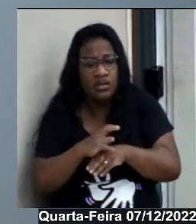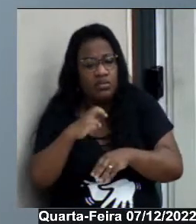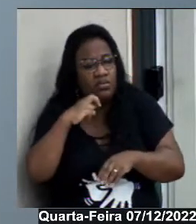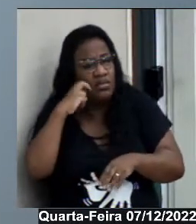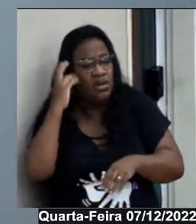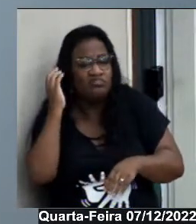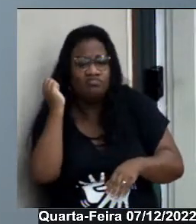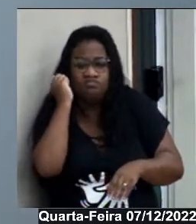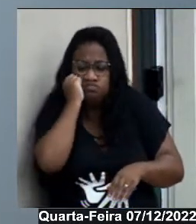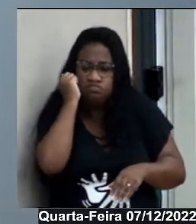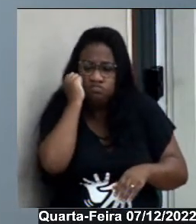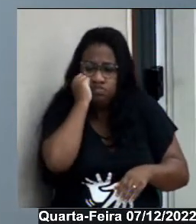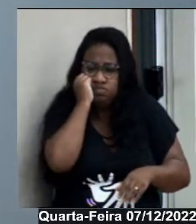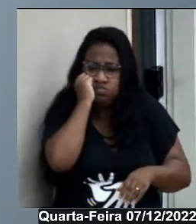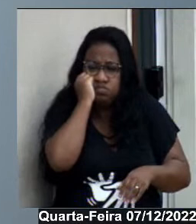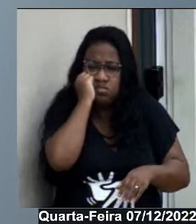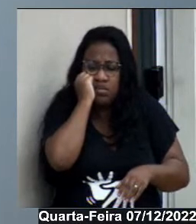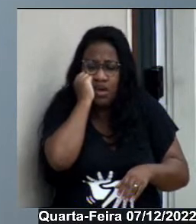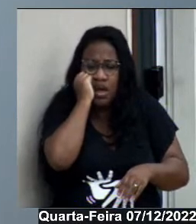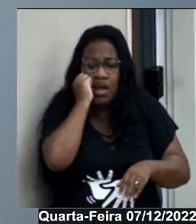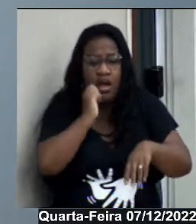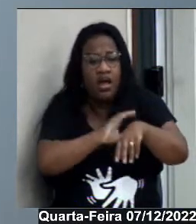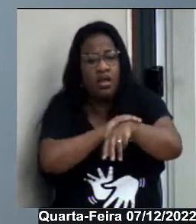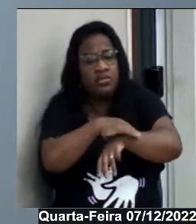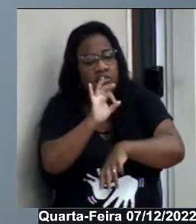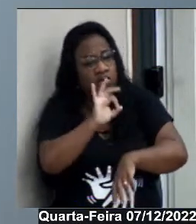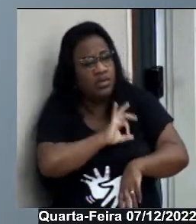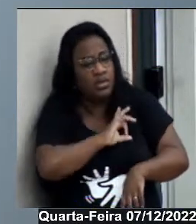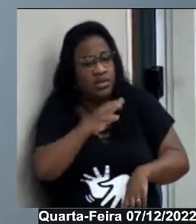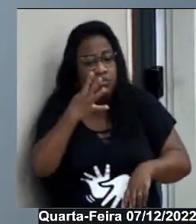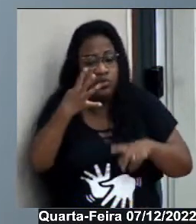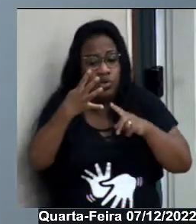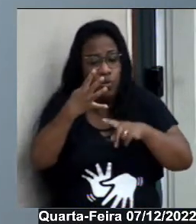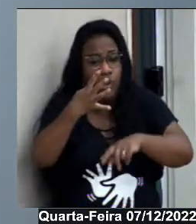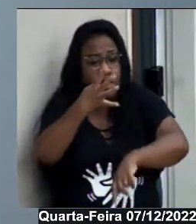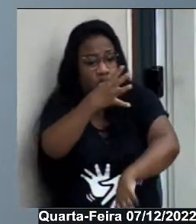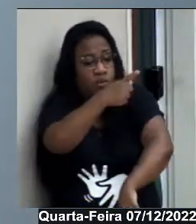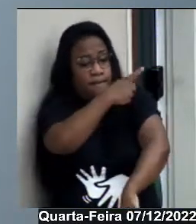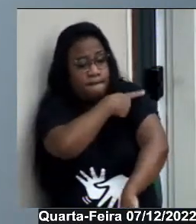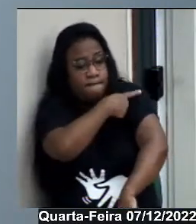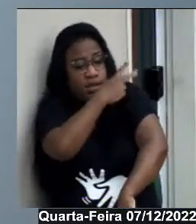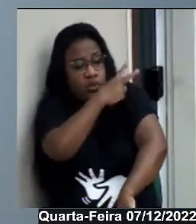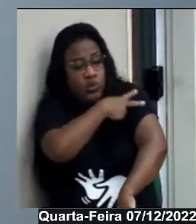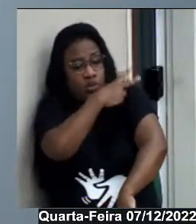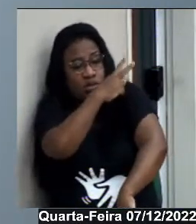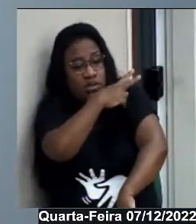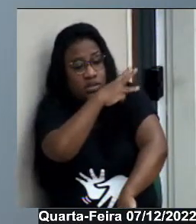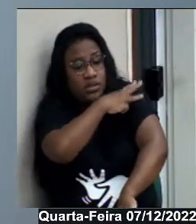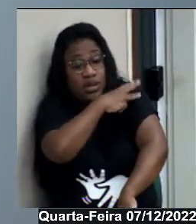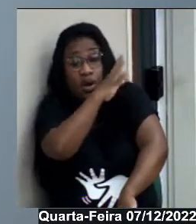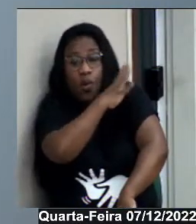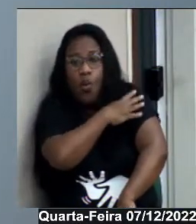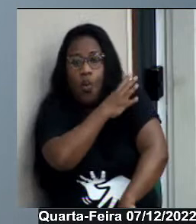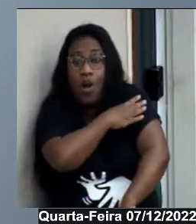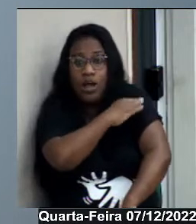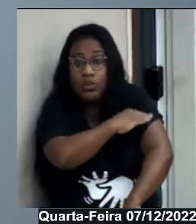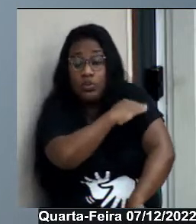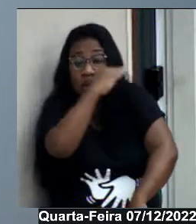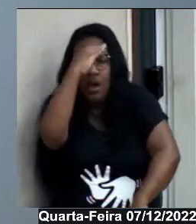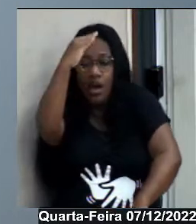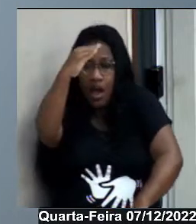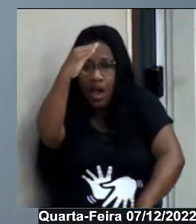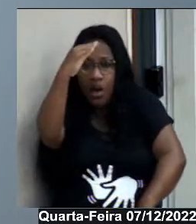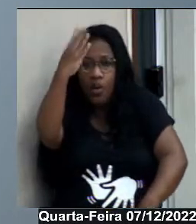patifaria. Na nossa guarda a gente tem 4 graus de denominação de cargo, vereador índio, e